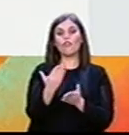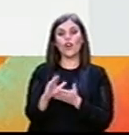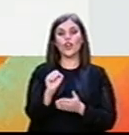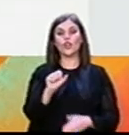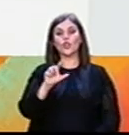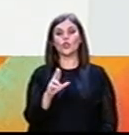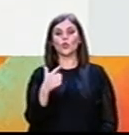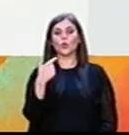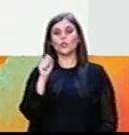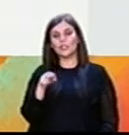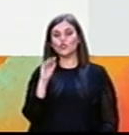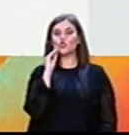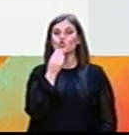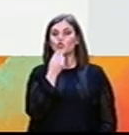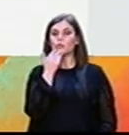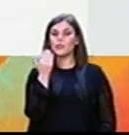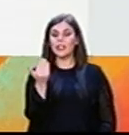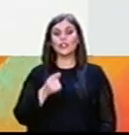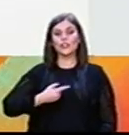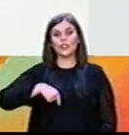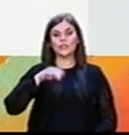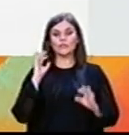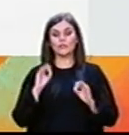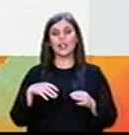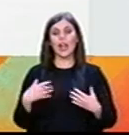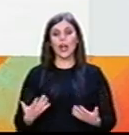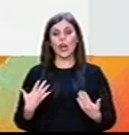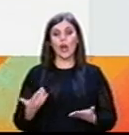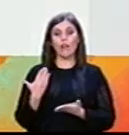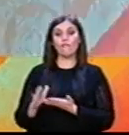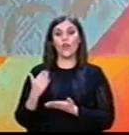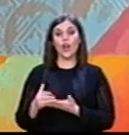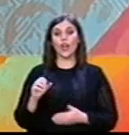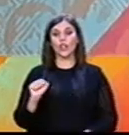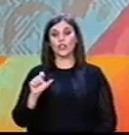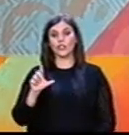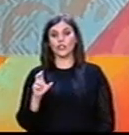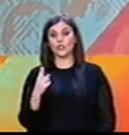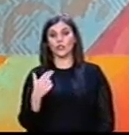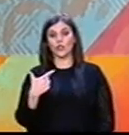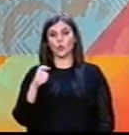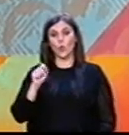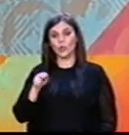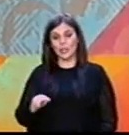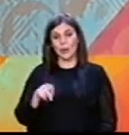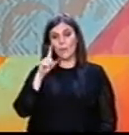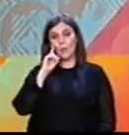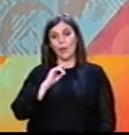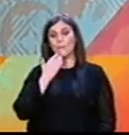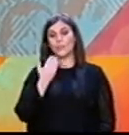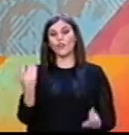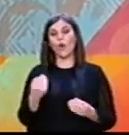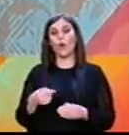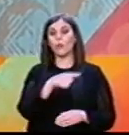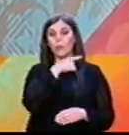nos fez. Dois quisses da Susana Sousa. Olha, tu já viste que nós andamos realmente agora numa onda sem glúten. Na semana passada, também a pedido de uma telespectadora, fizemos um